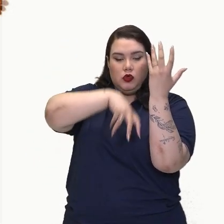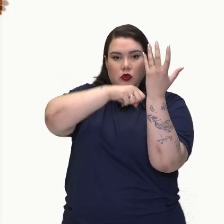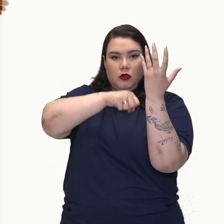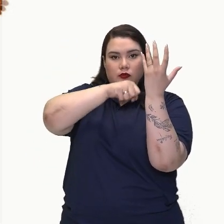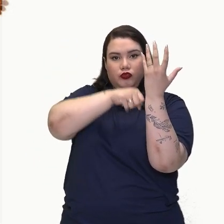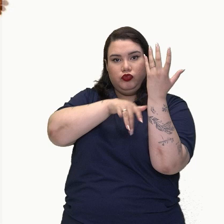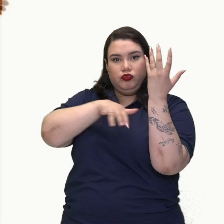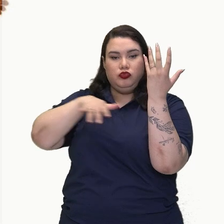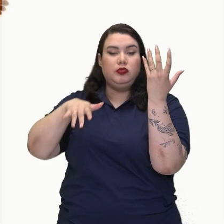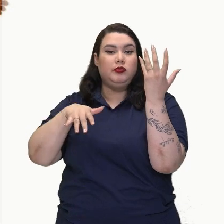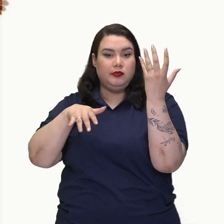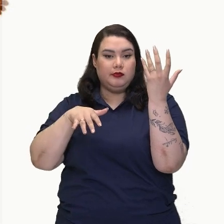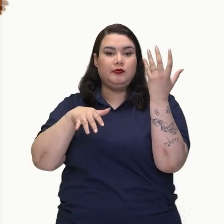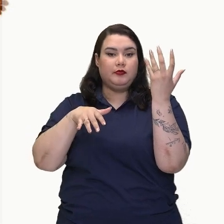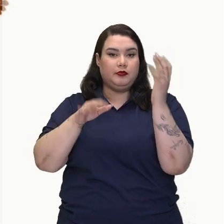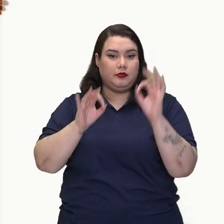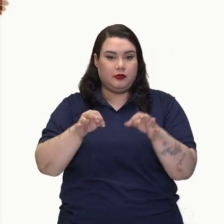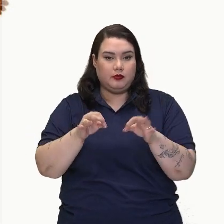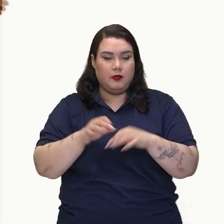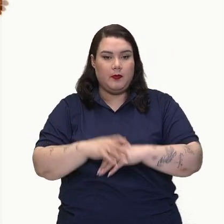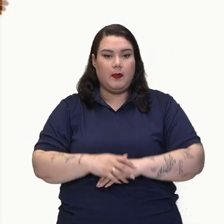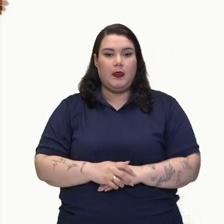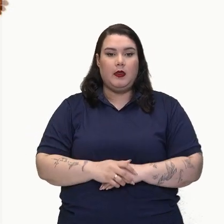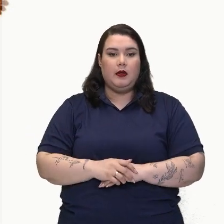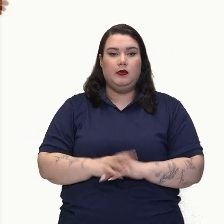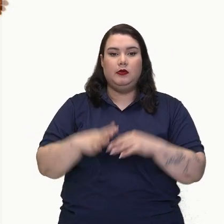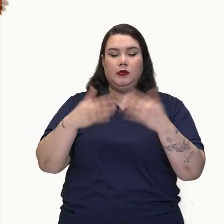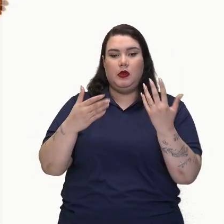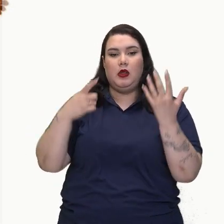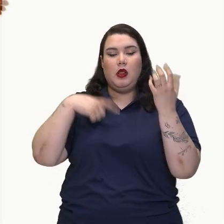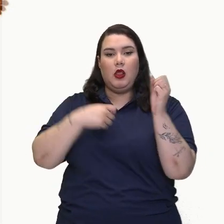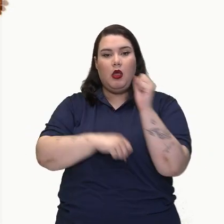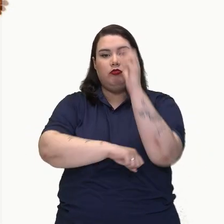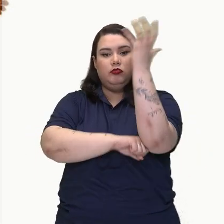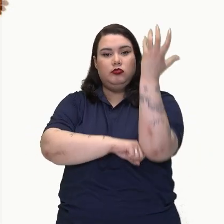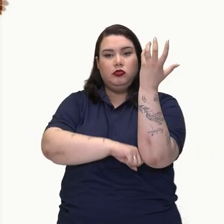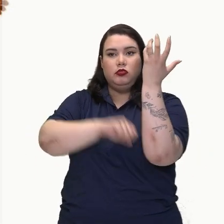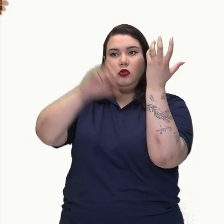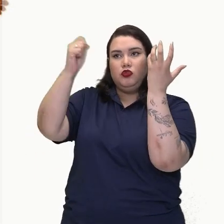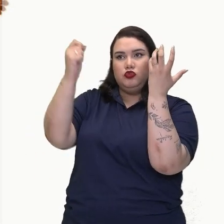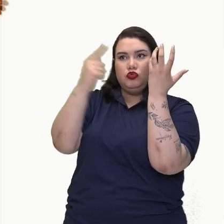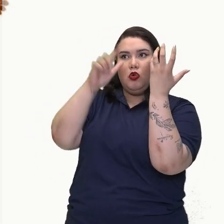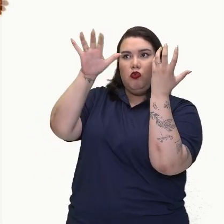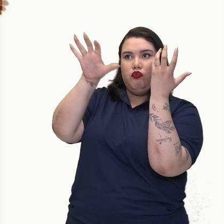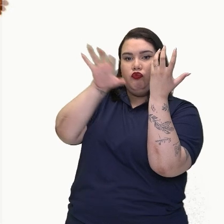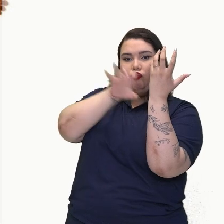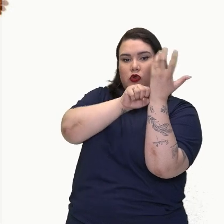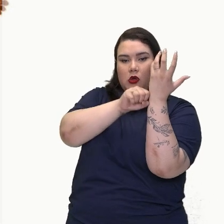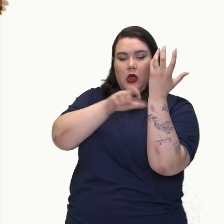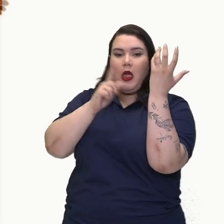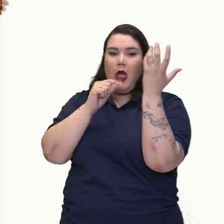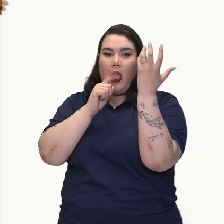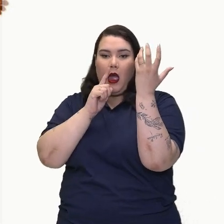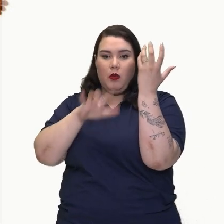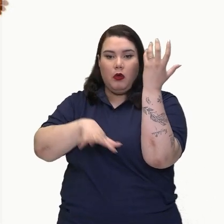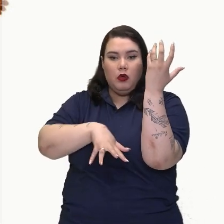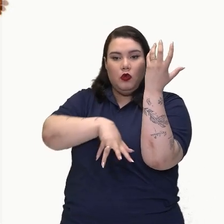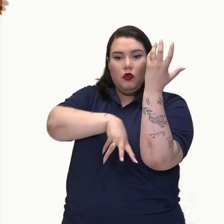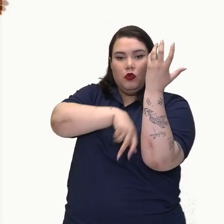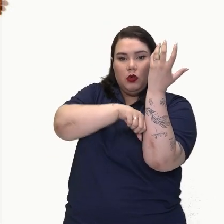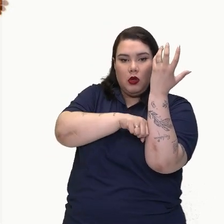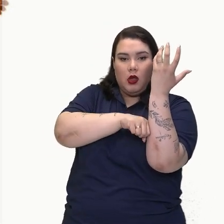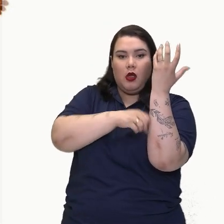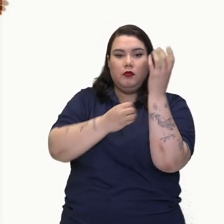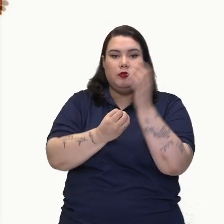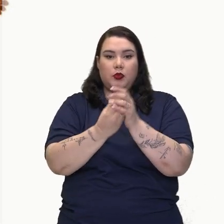que vem do sol. E aí ela vai capturar o gás carbônico, absorver a água e vai fazer o quê?